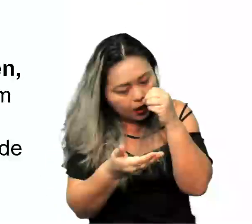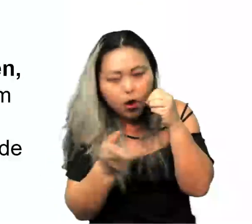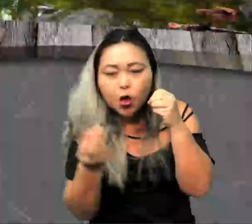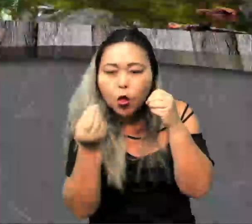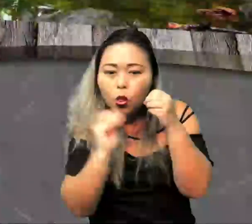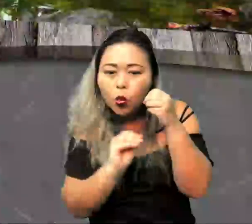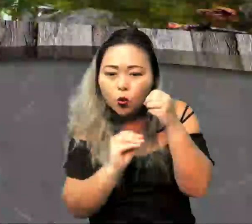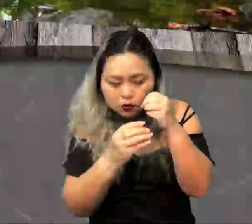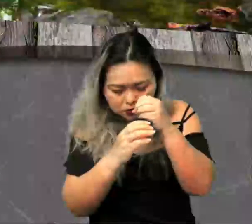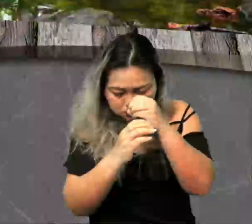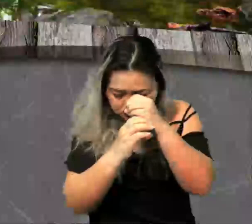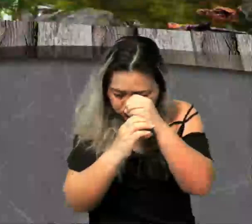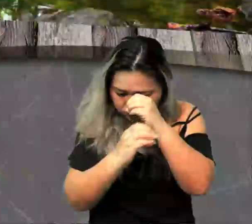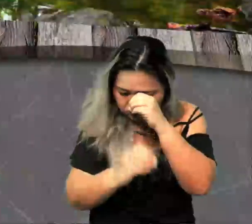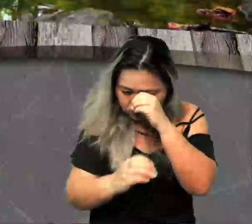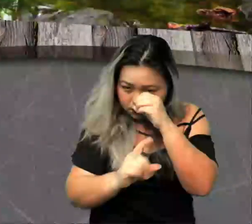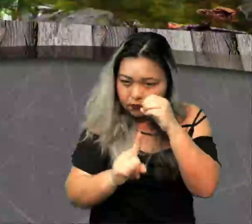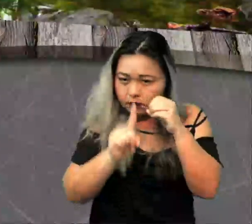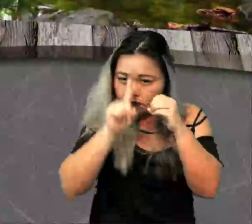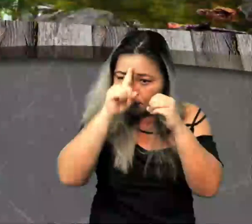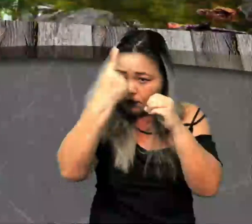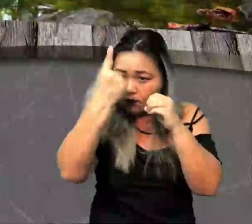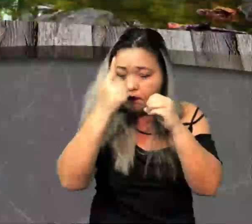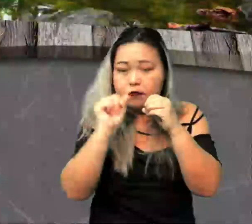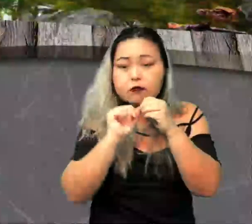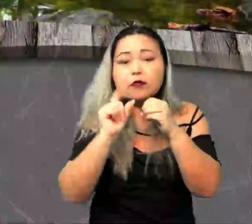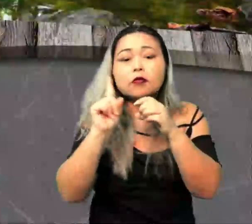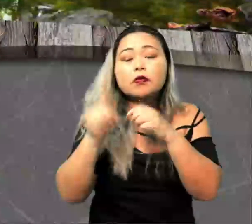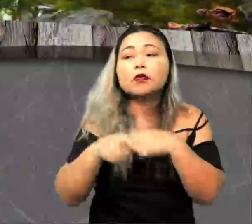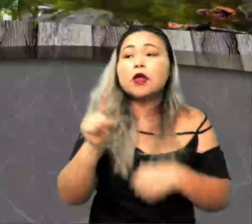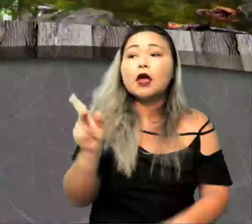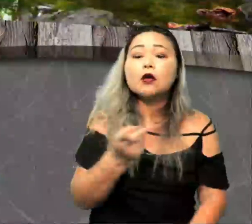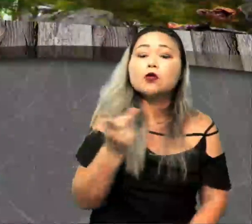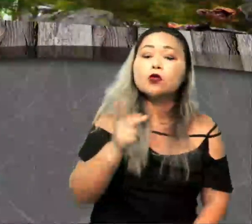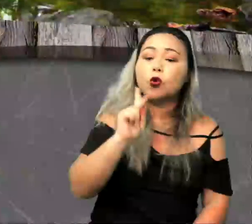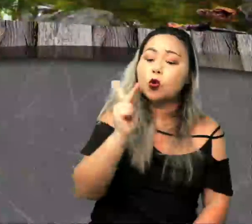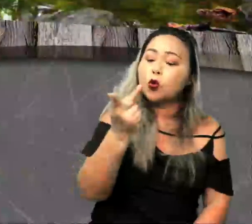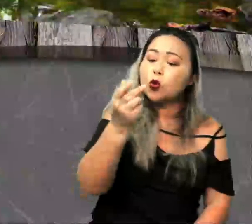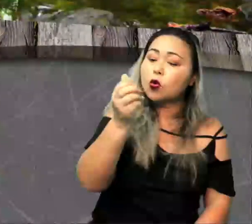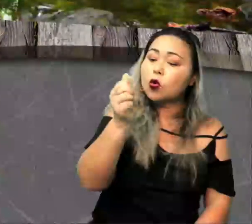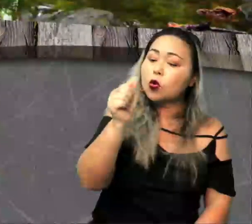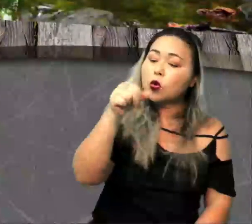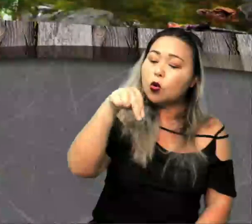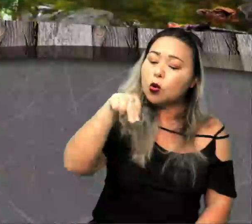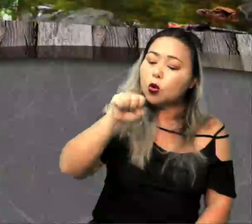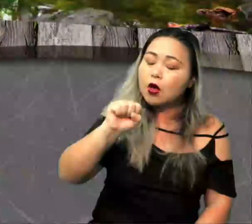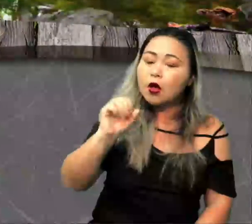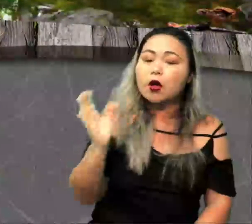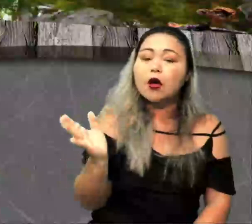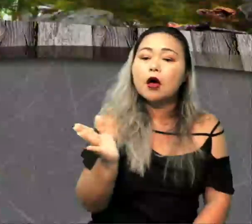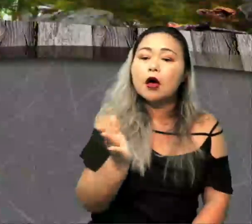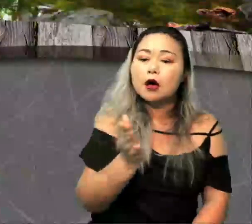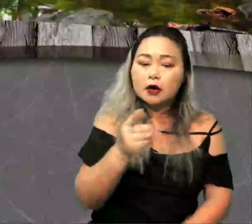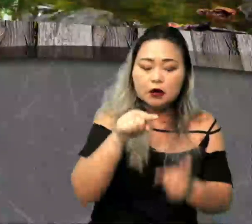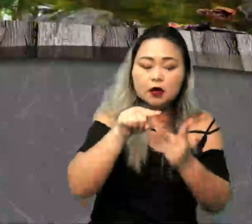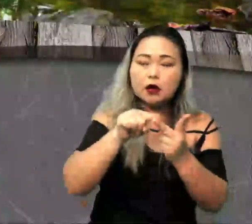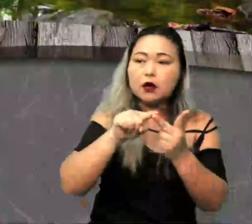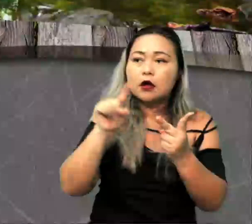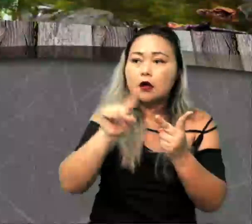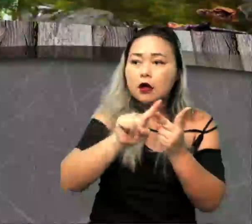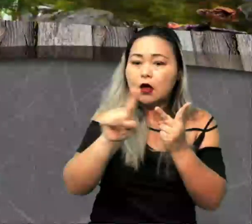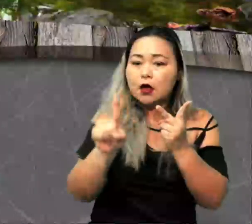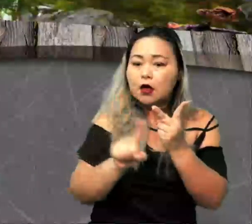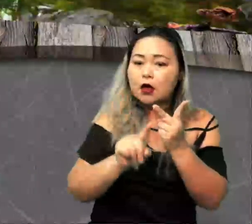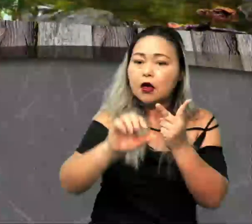esses dois, Hans e Zacarias, eles tinham como estar